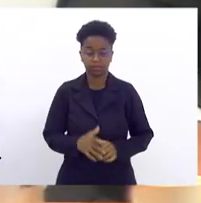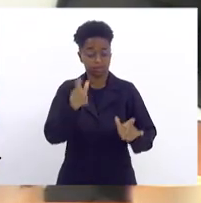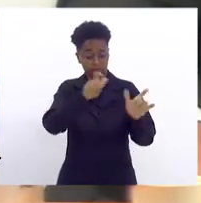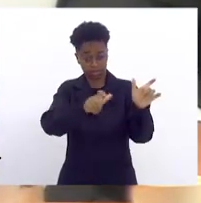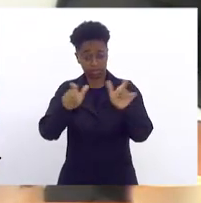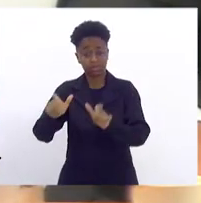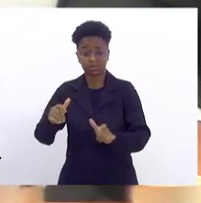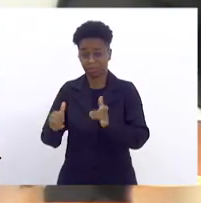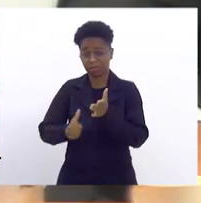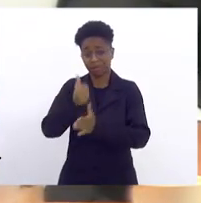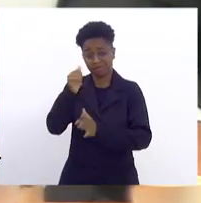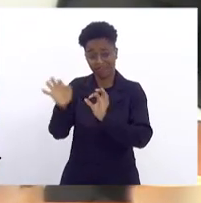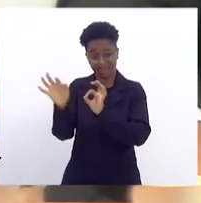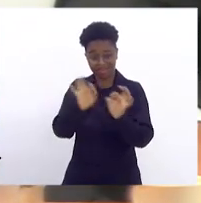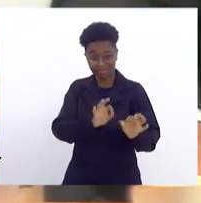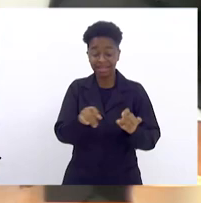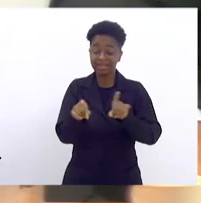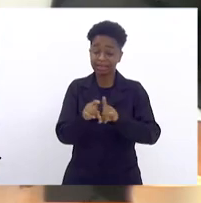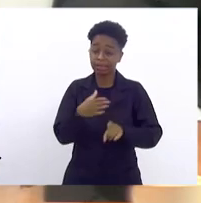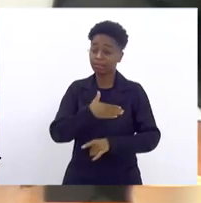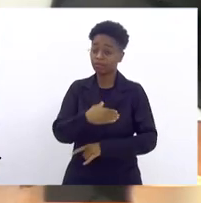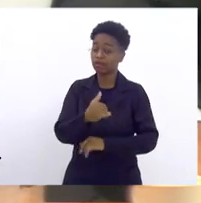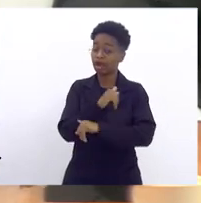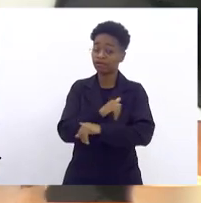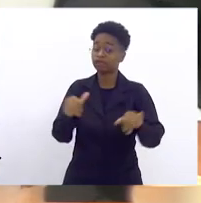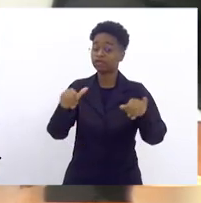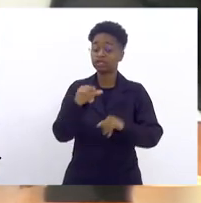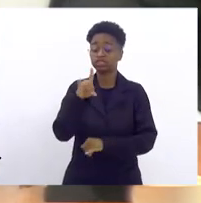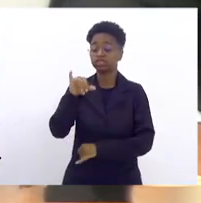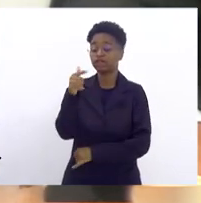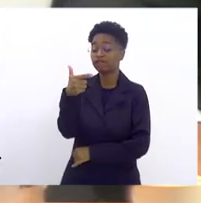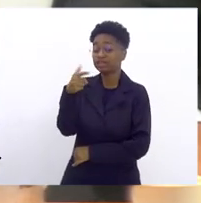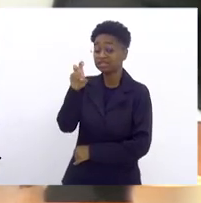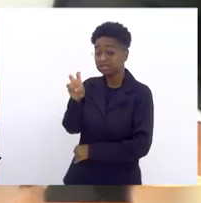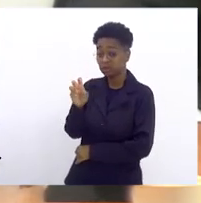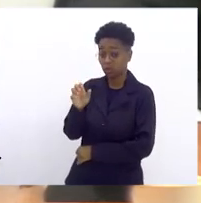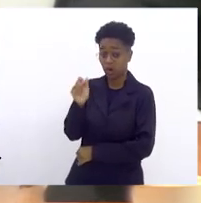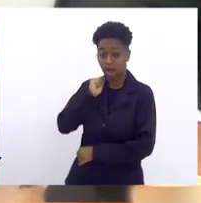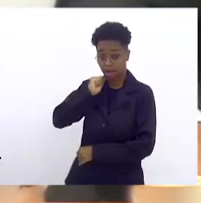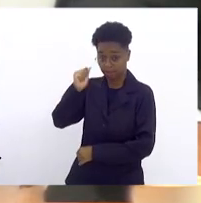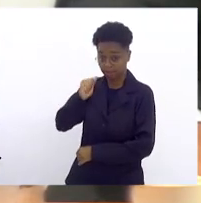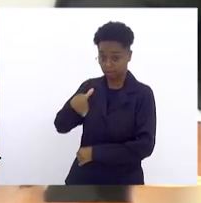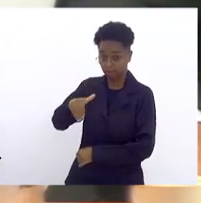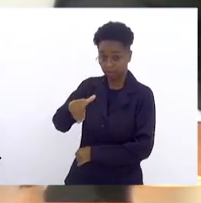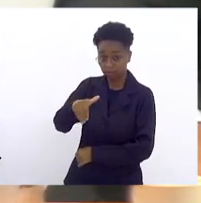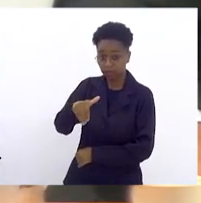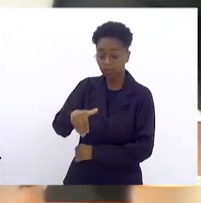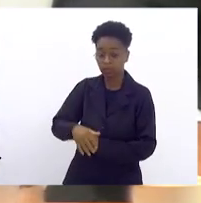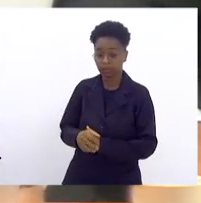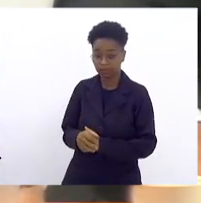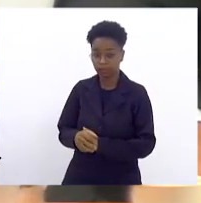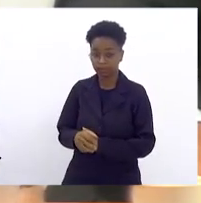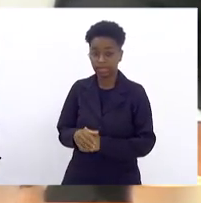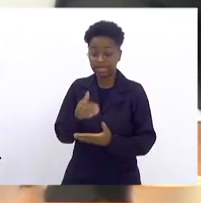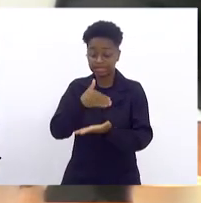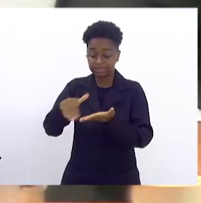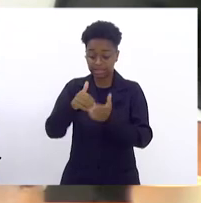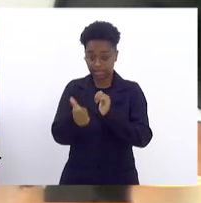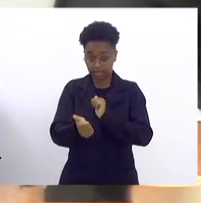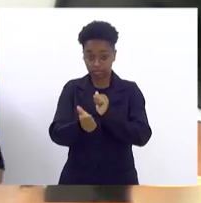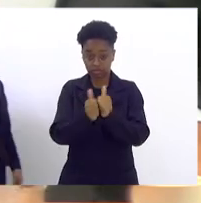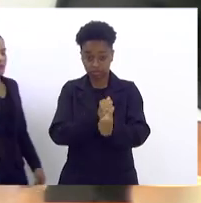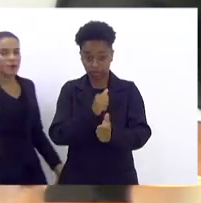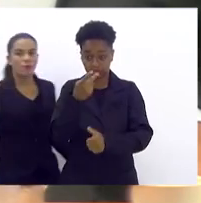e ele comunica que no dia 25 de Abril não é a Secretaria de Esporte